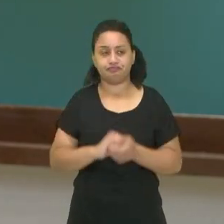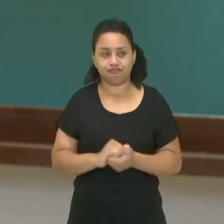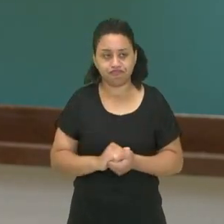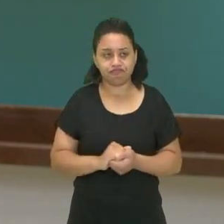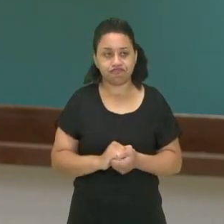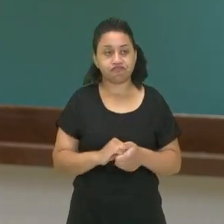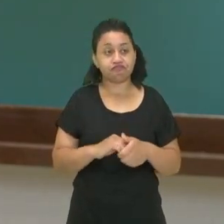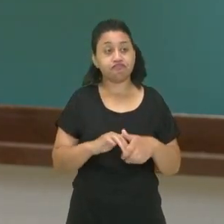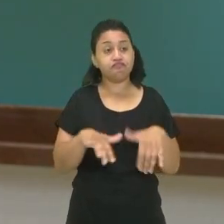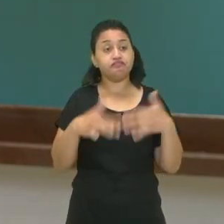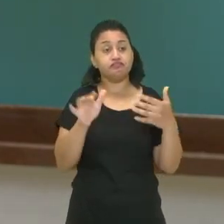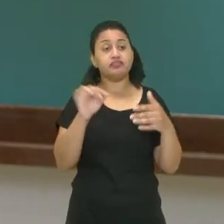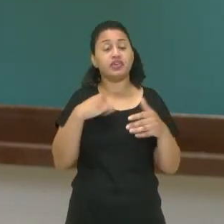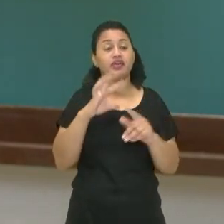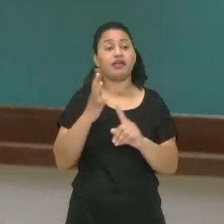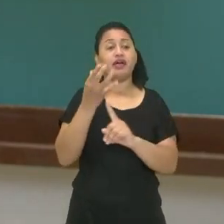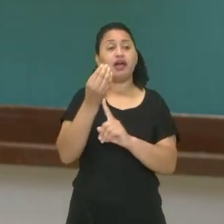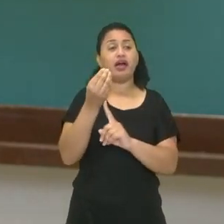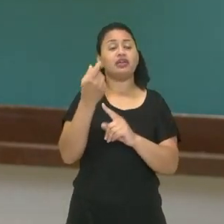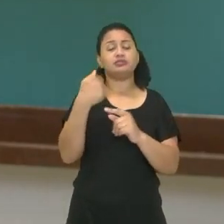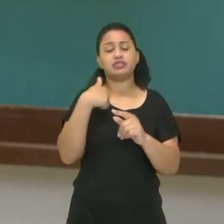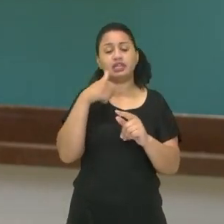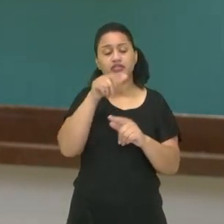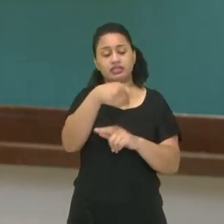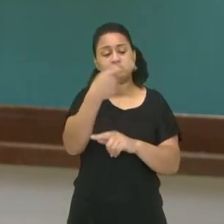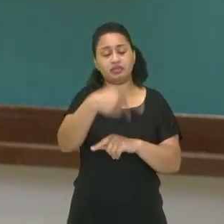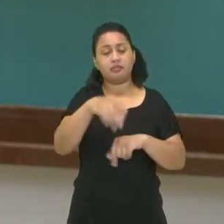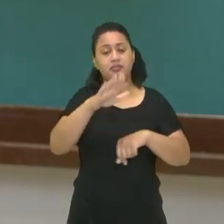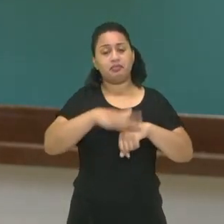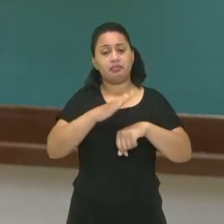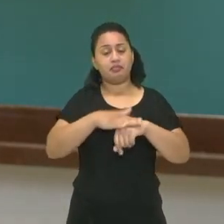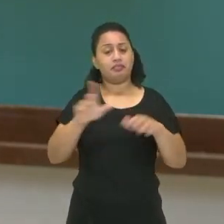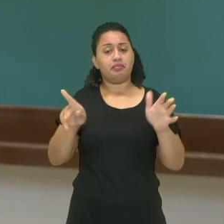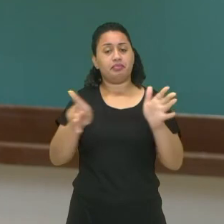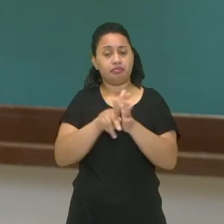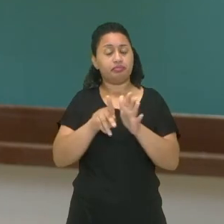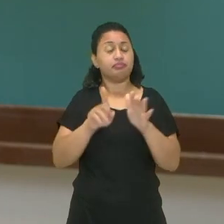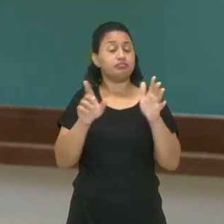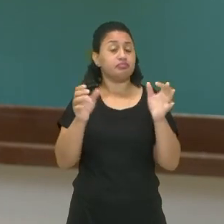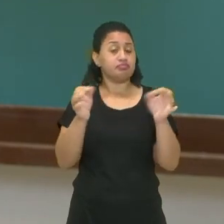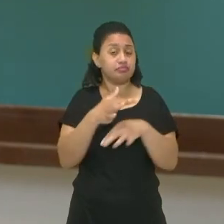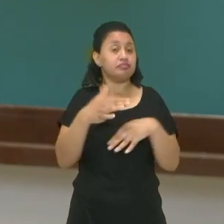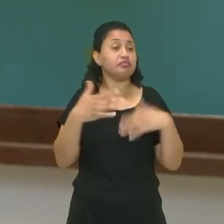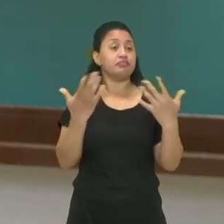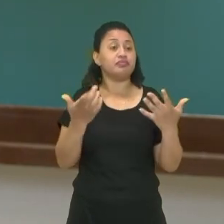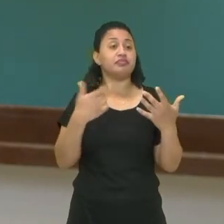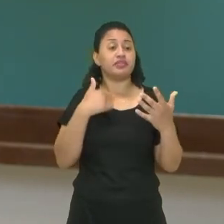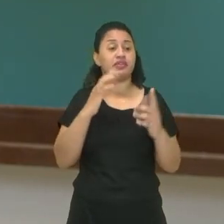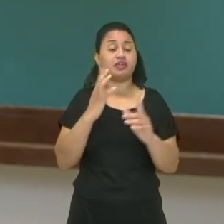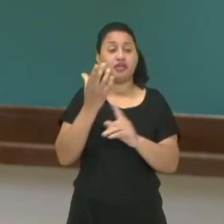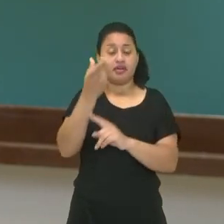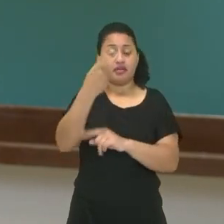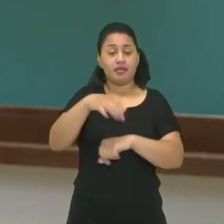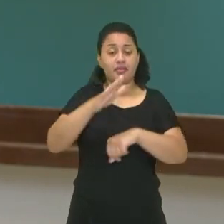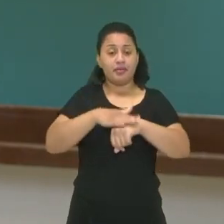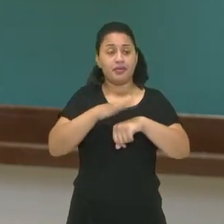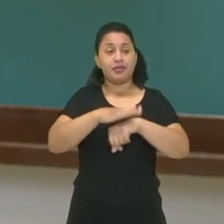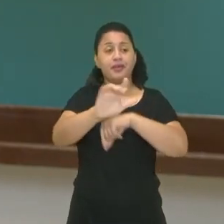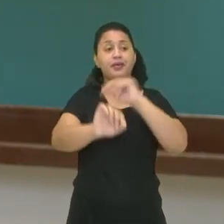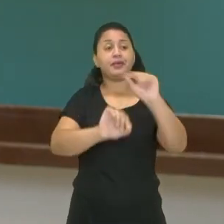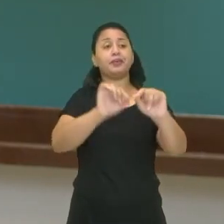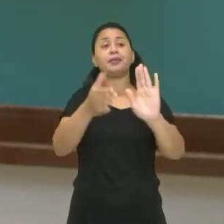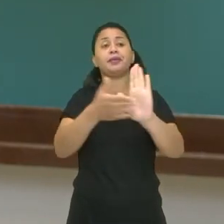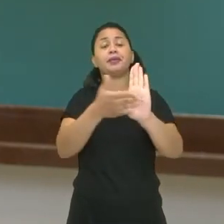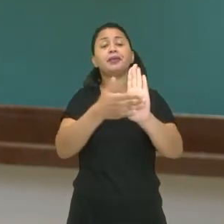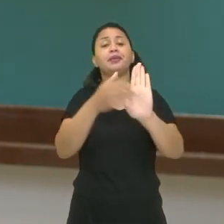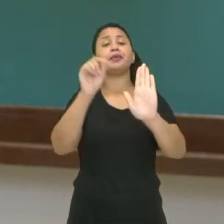noção de que a arte deveria ser um fim em si mesma. Então, essa noção da arte ser um fim em si mesma, o que que ela